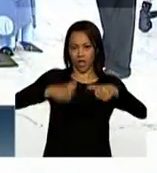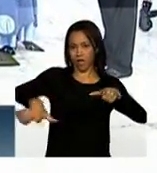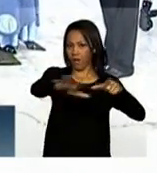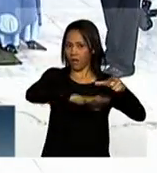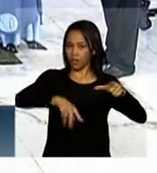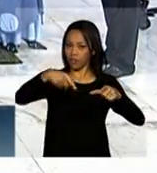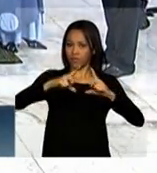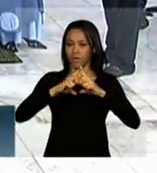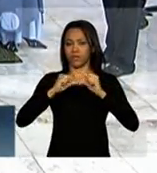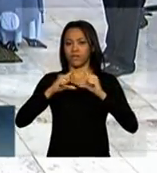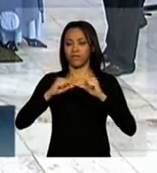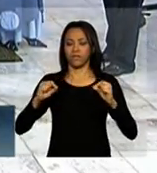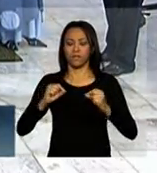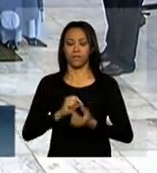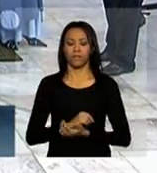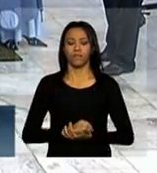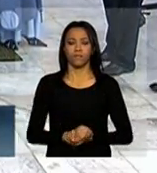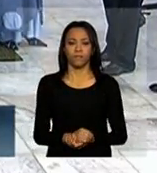Brasília.